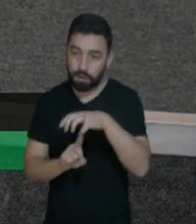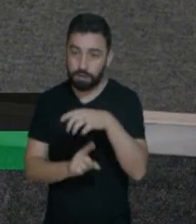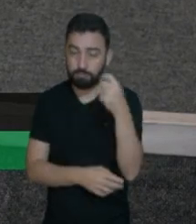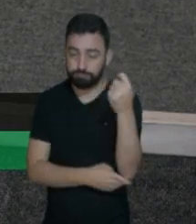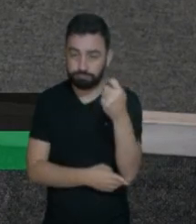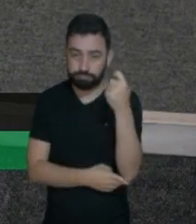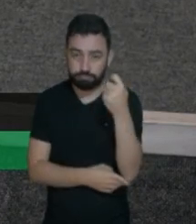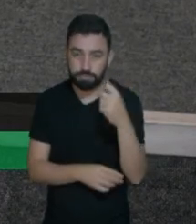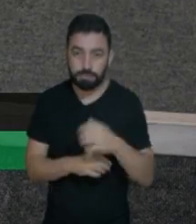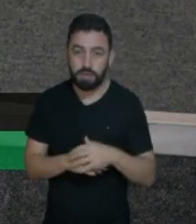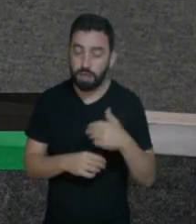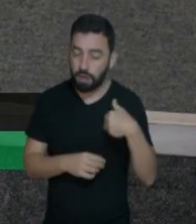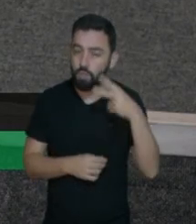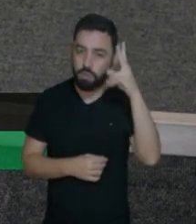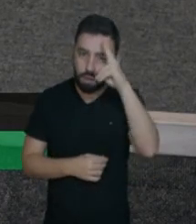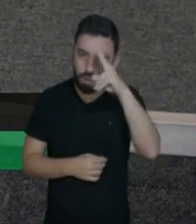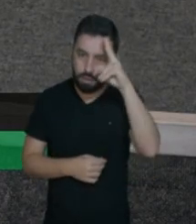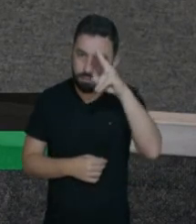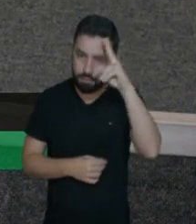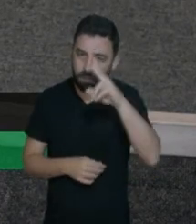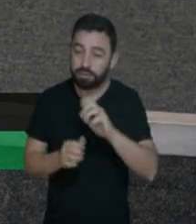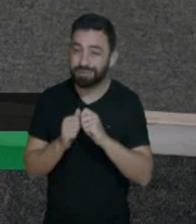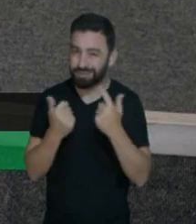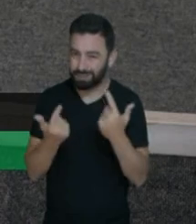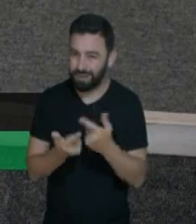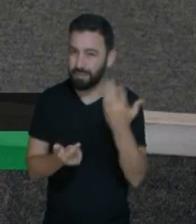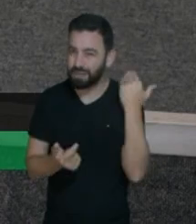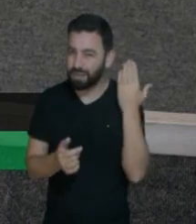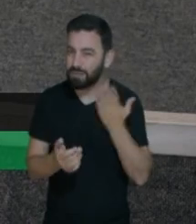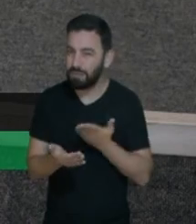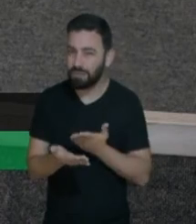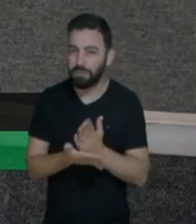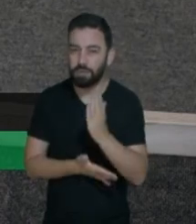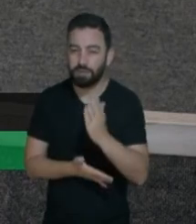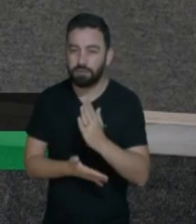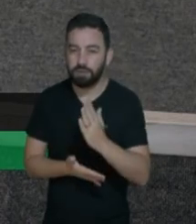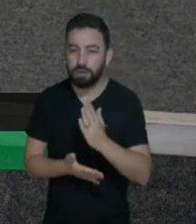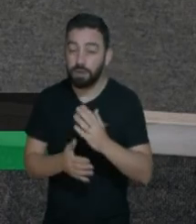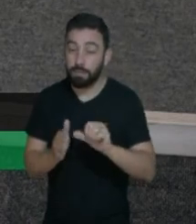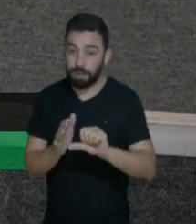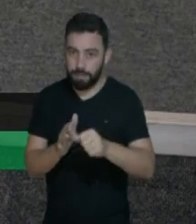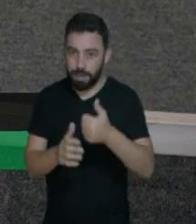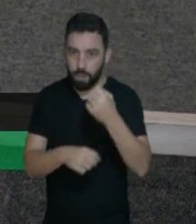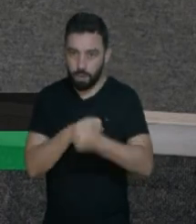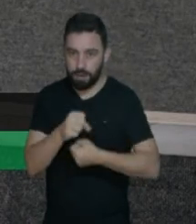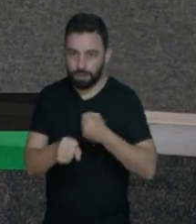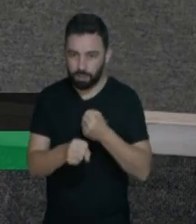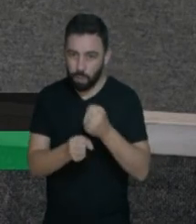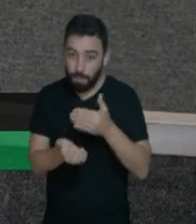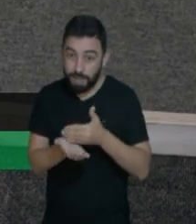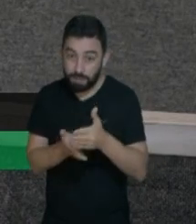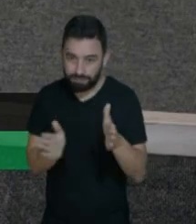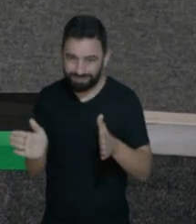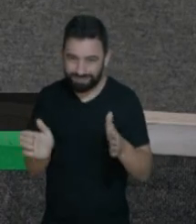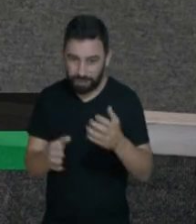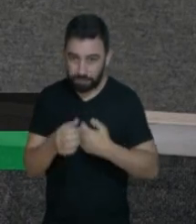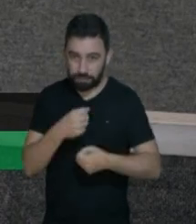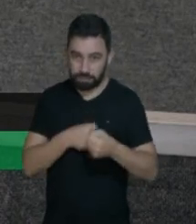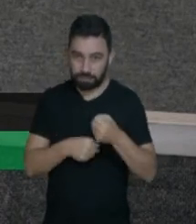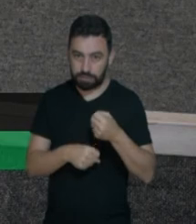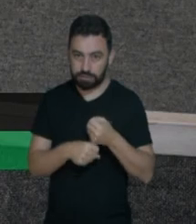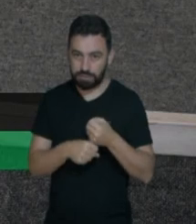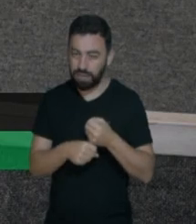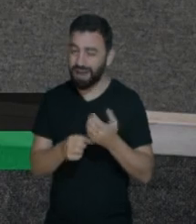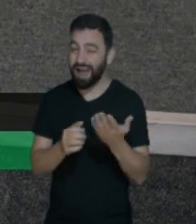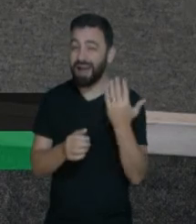Sul mas eu lembro que aqui na Assembleia Legislativa nós aprovamos ainda no primeiro ano da nossa legislatura ainda no ano passado muito